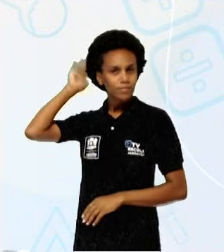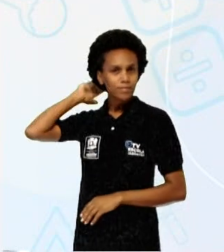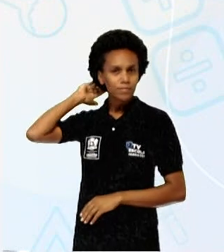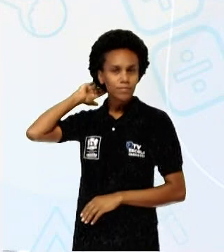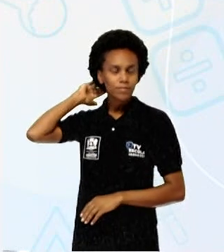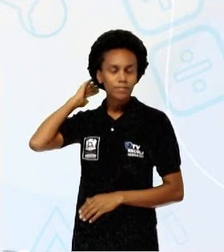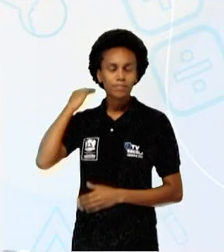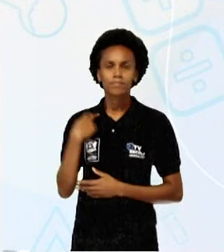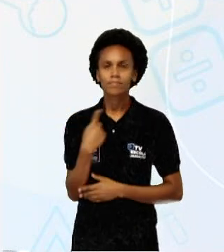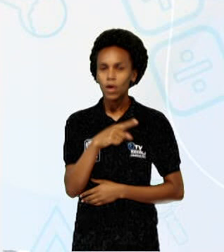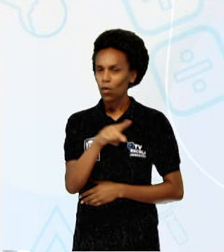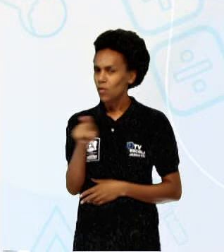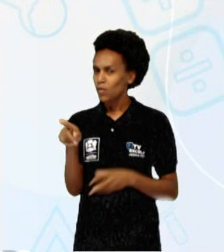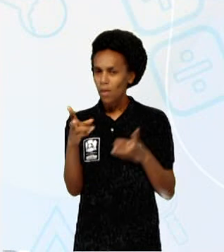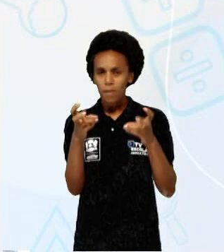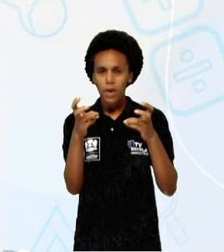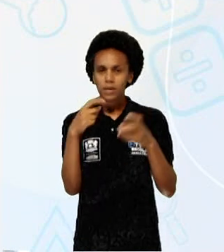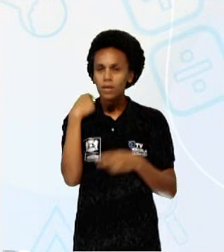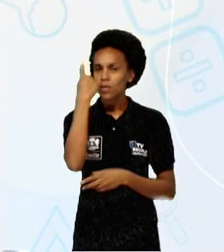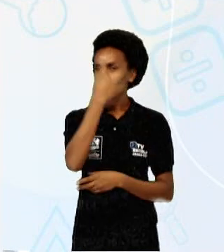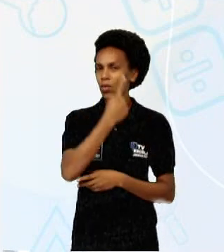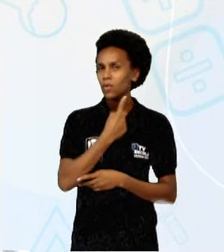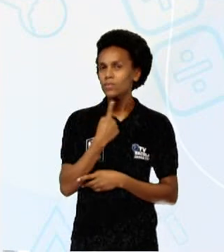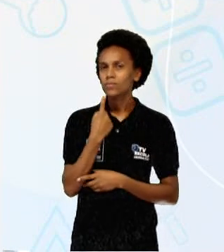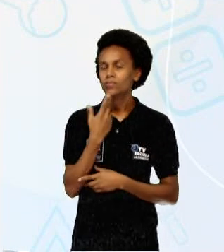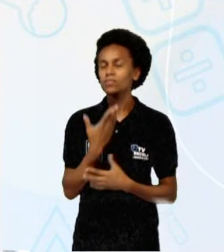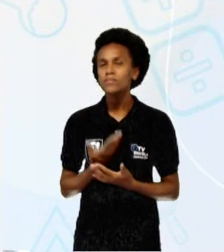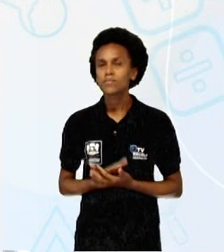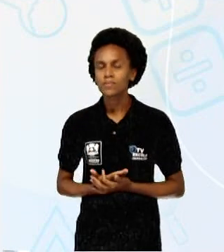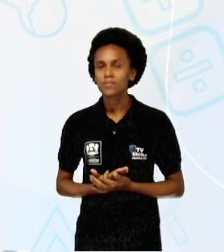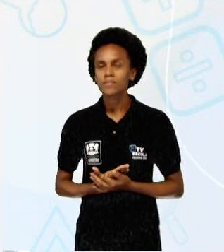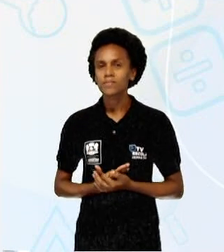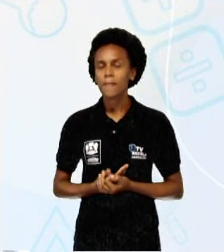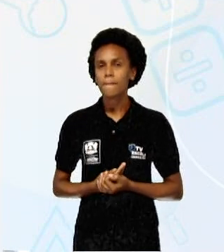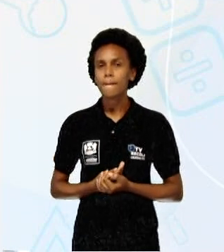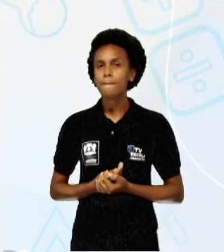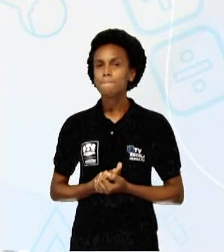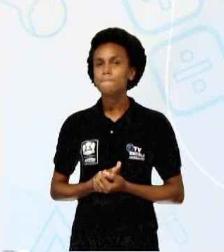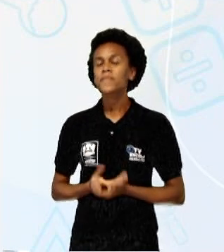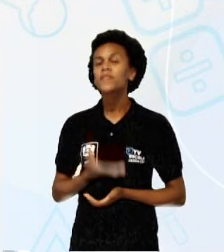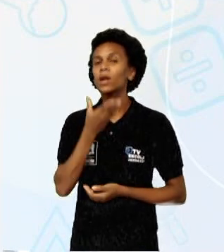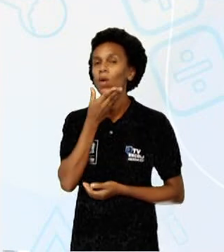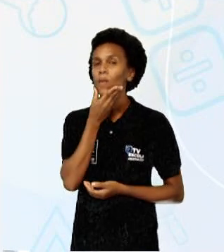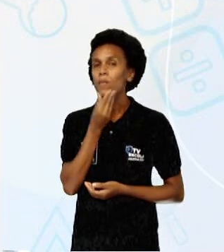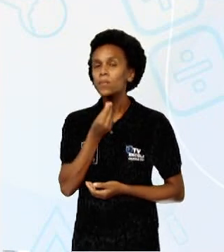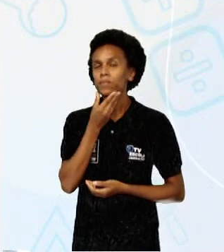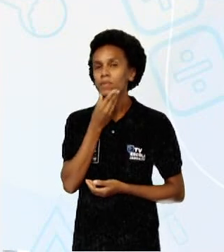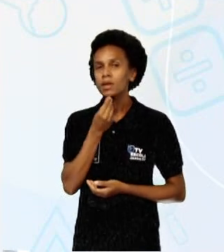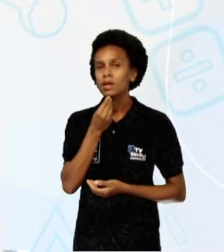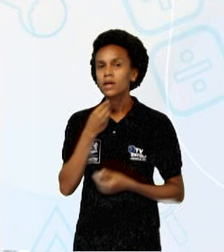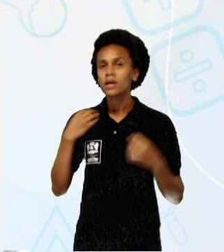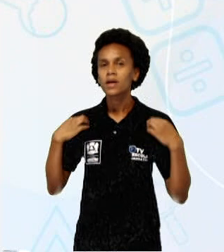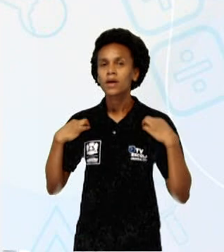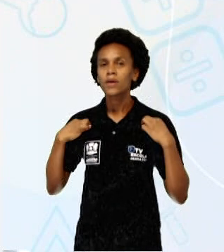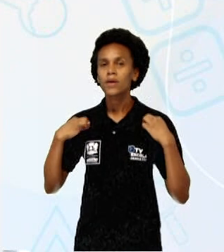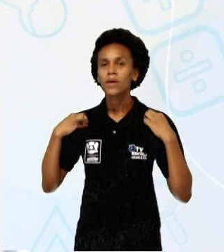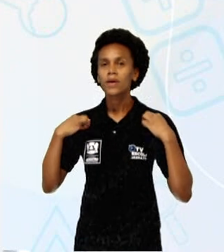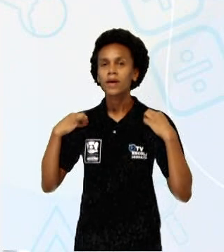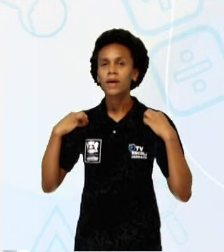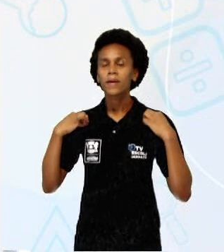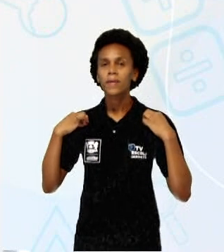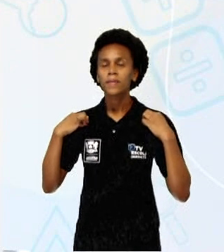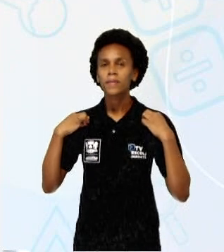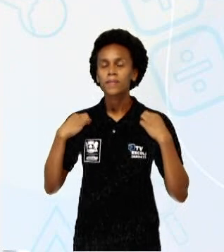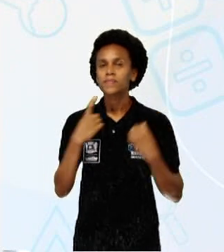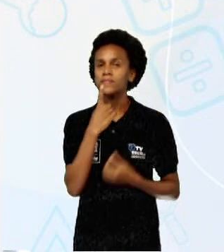vendo rostinho delas o menino que está com a camisa vermelha Olha ele